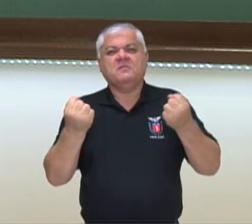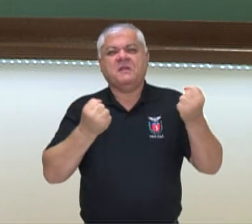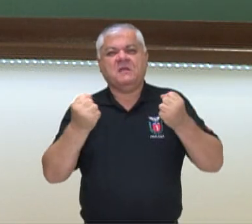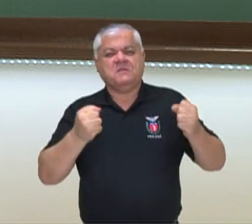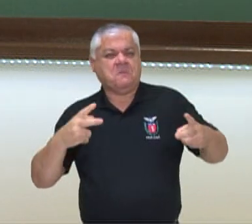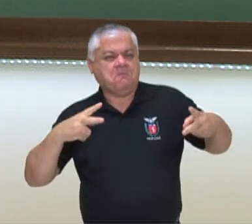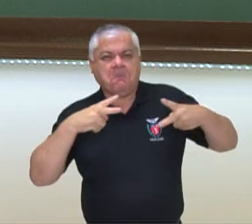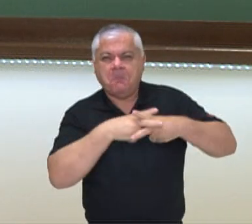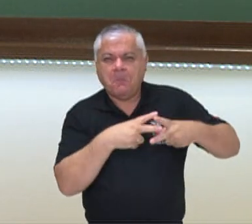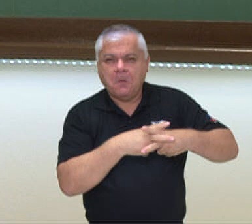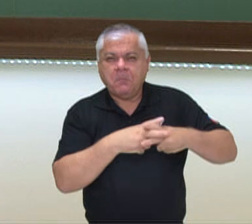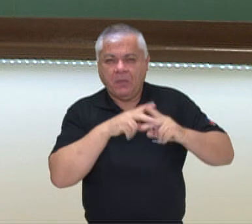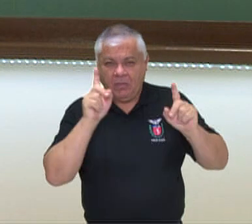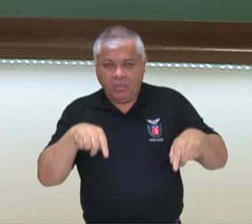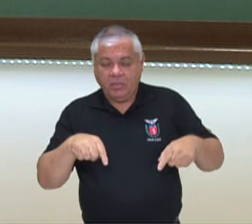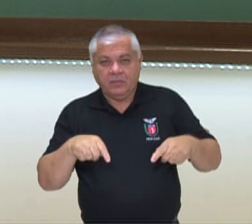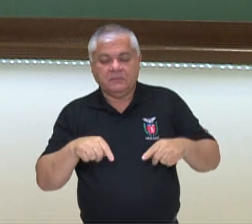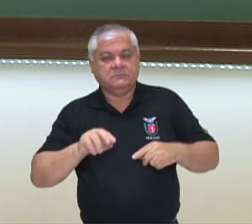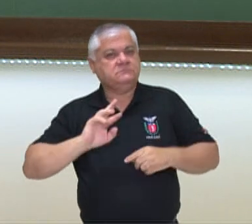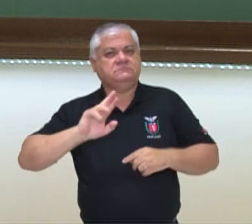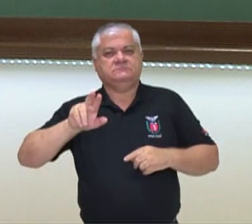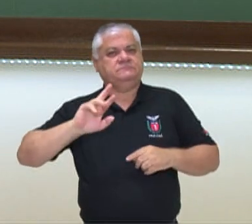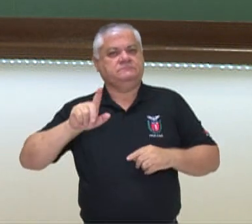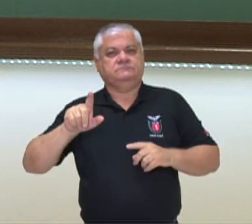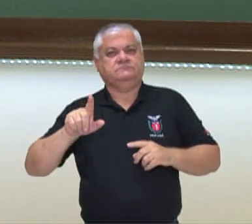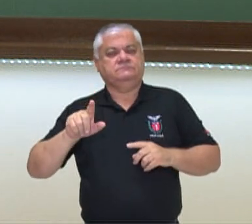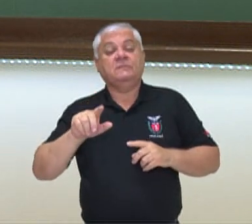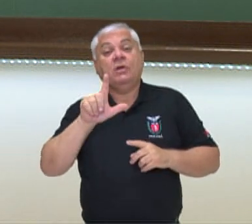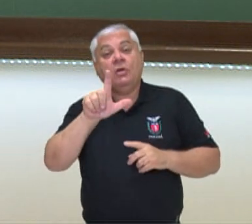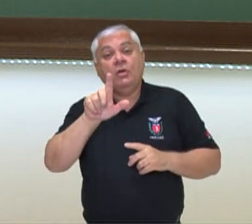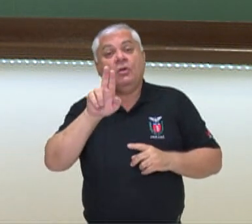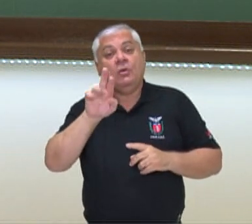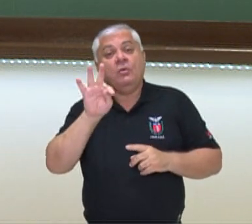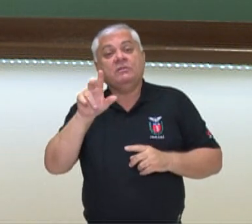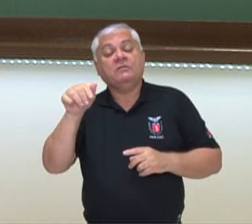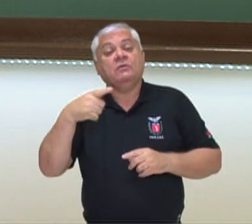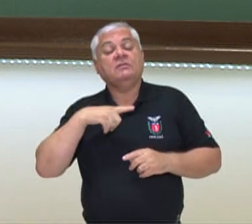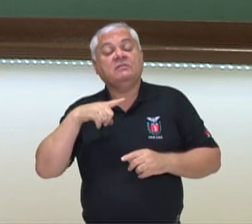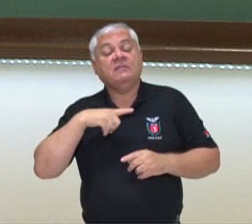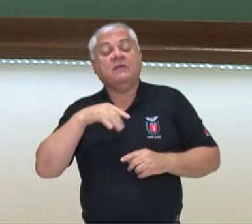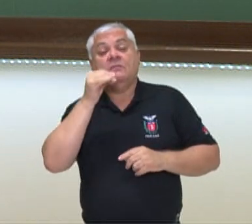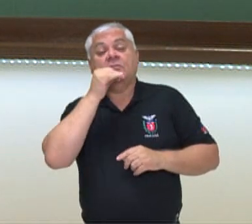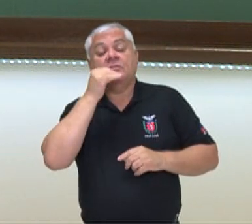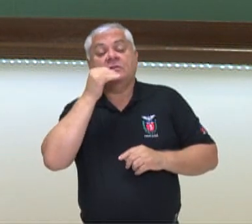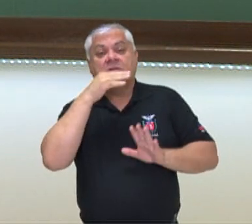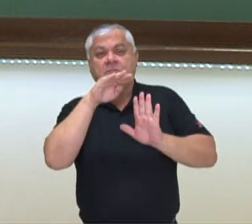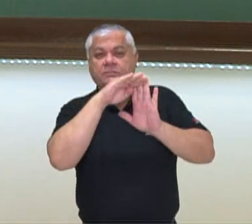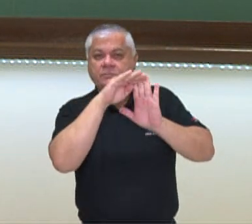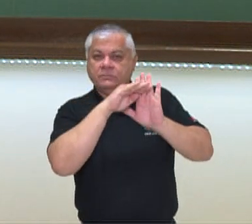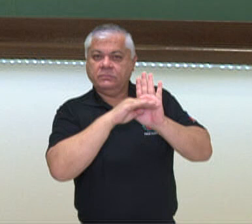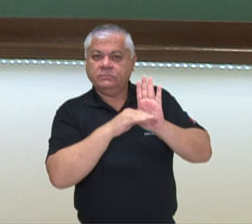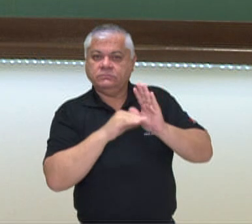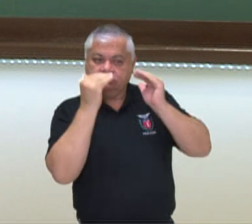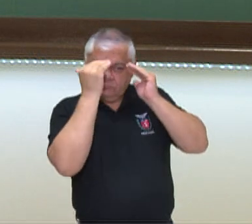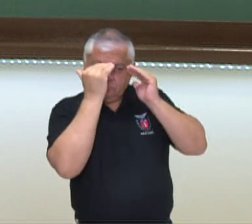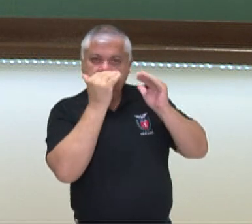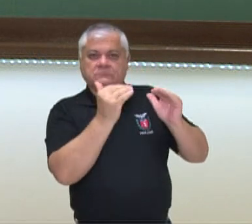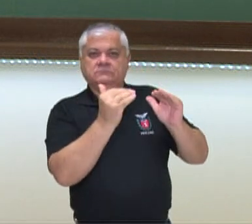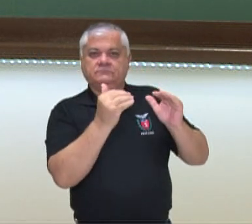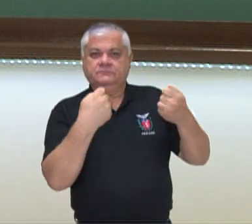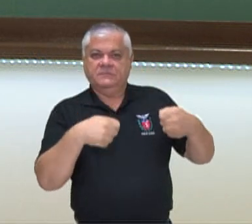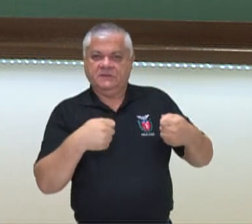não, né? Os lutadores, normalmente, eles têm um código a seguir e